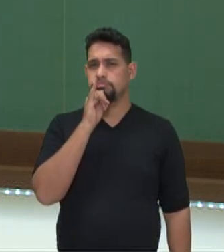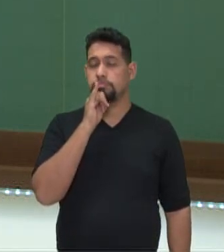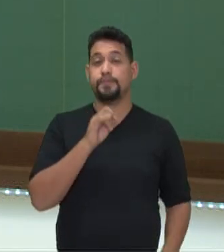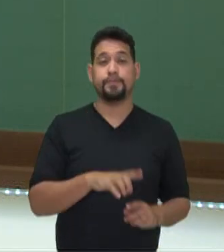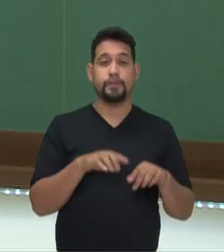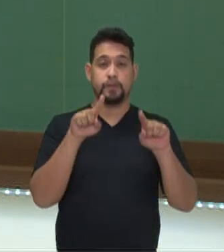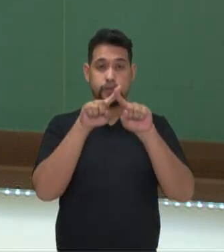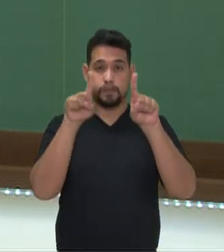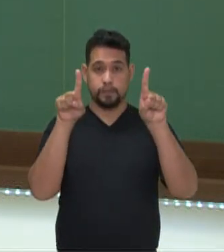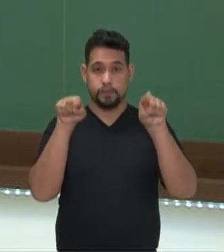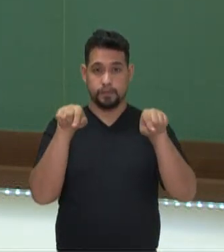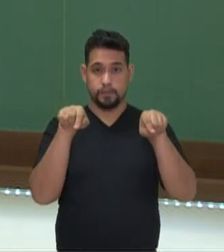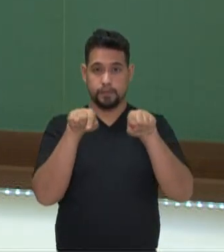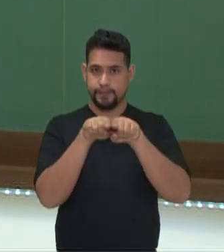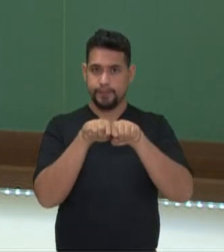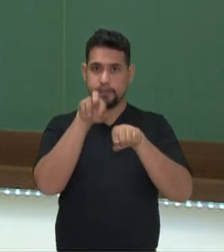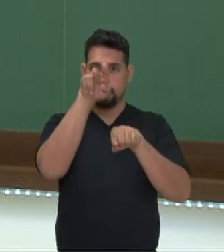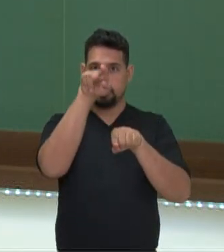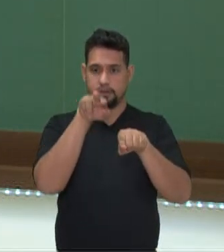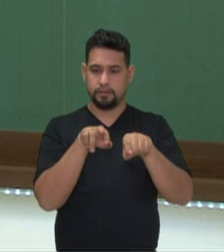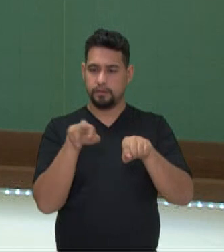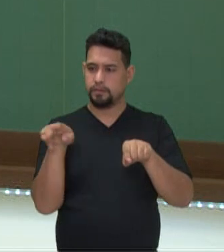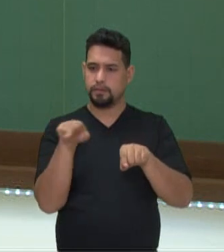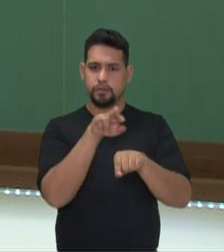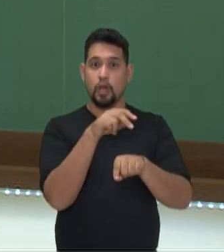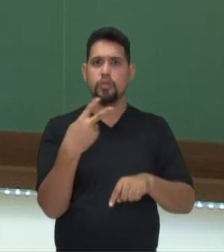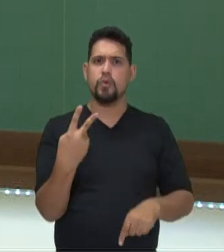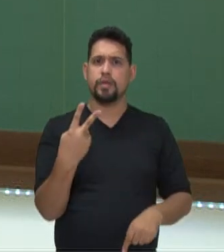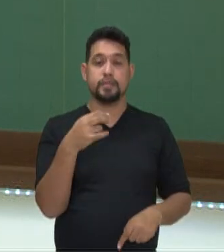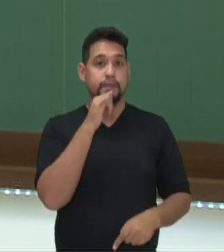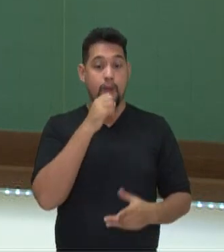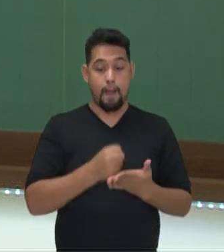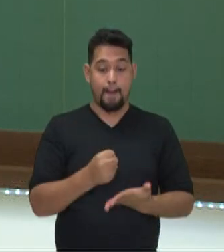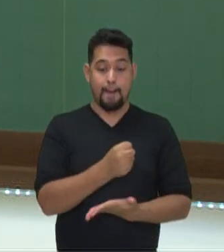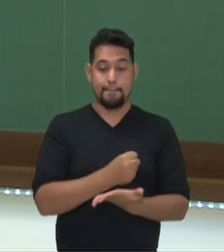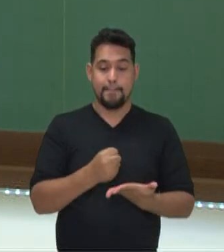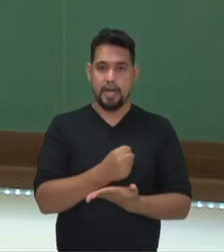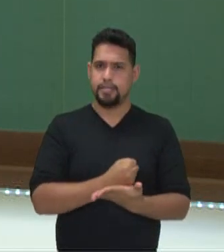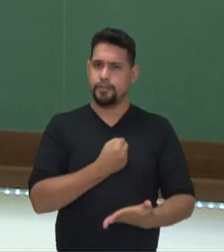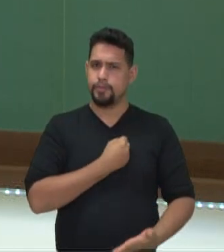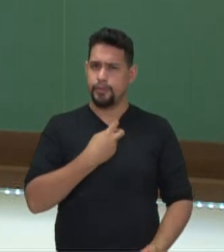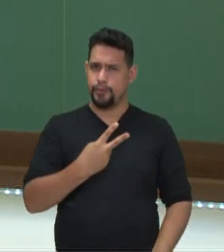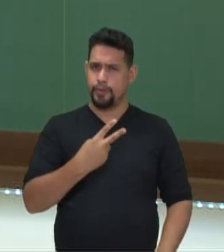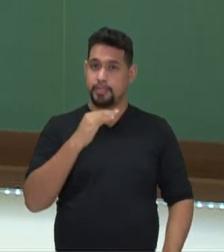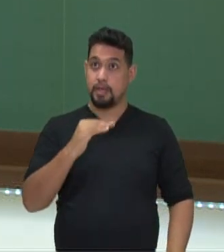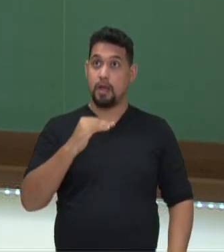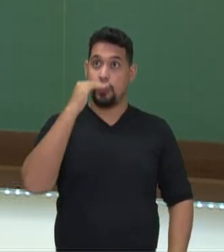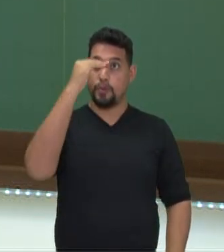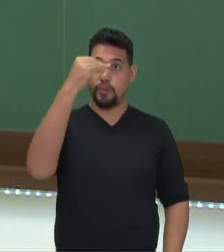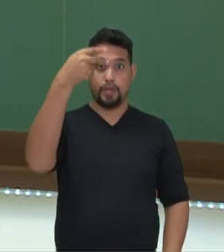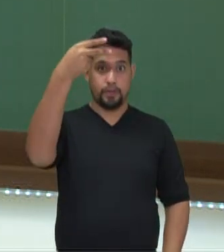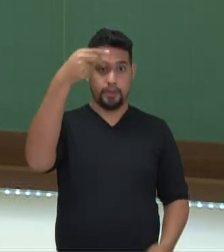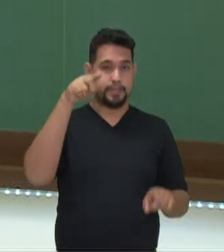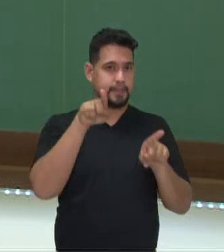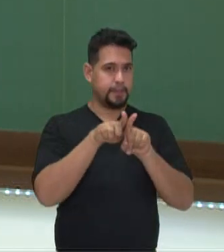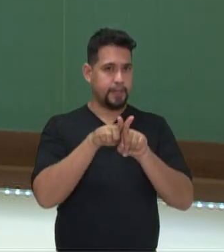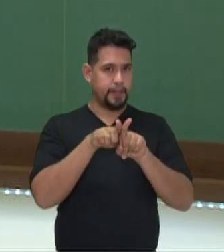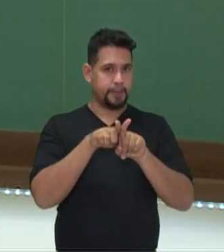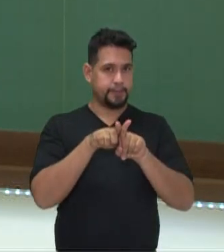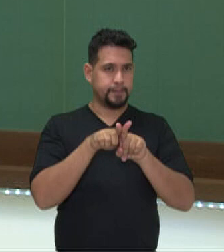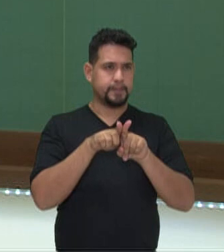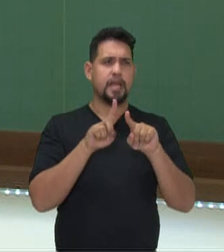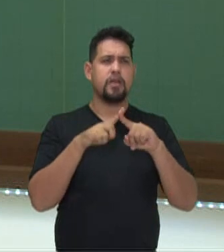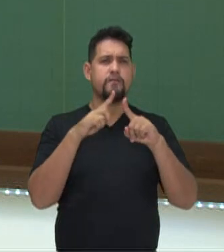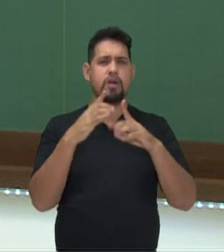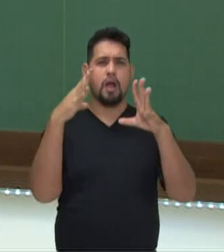lados do meu quadrado é igual a 2, se a base vale 2 e a altura também vale 2, e se eu